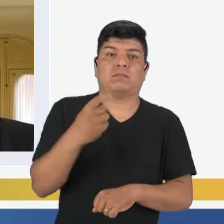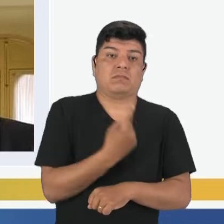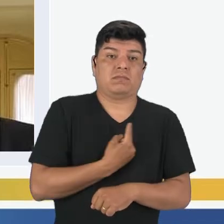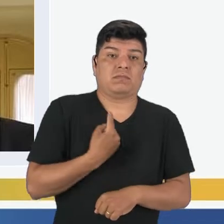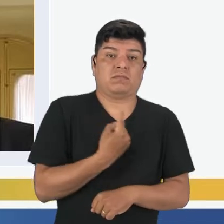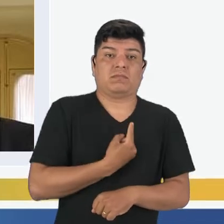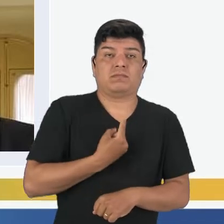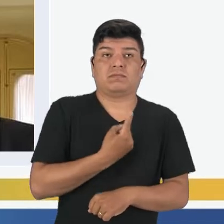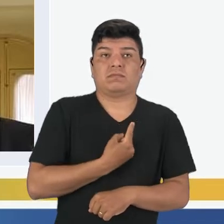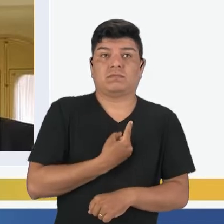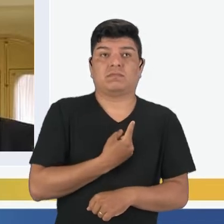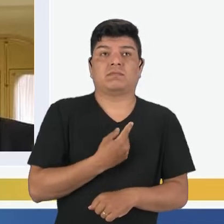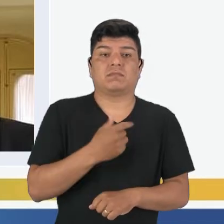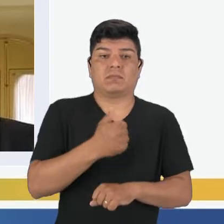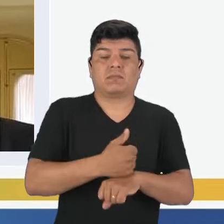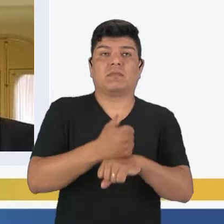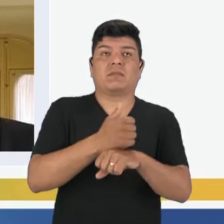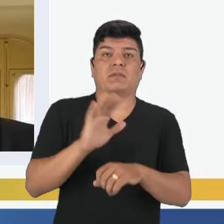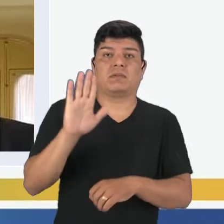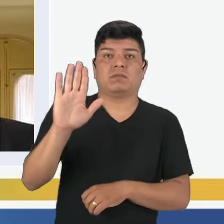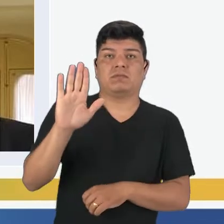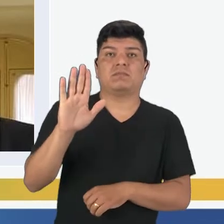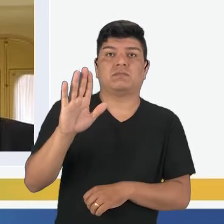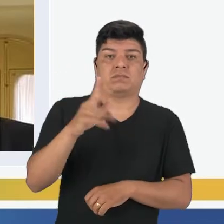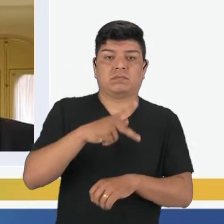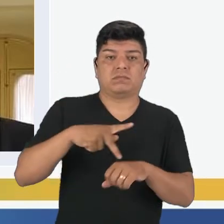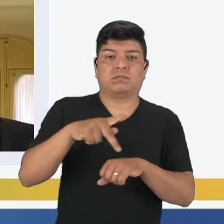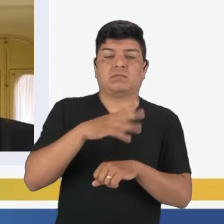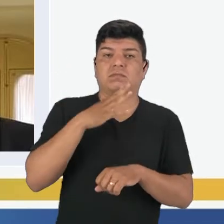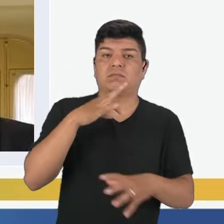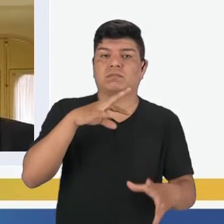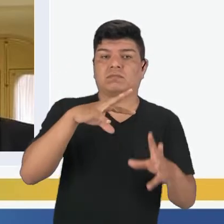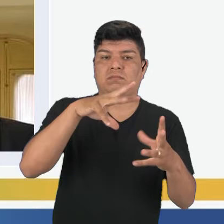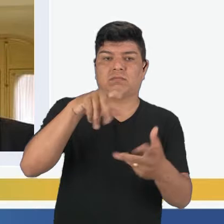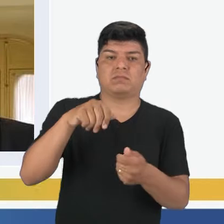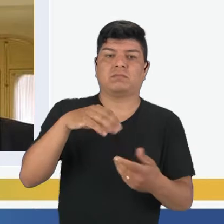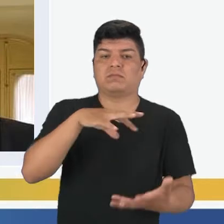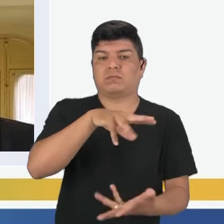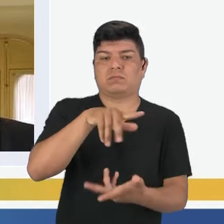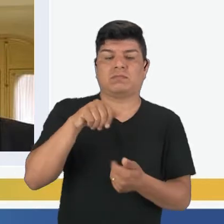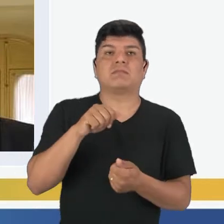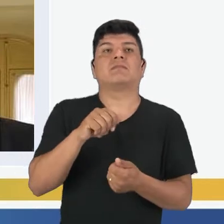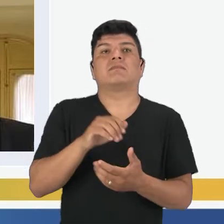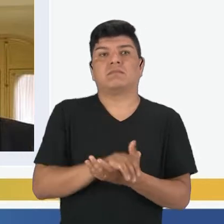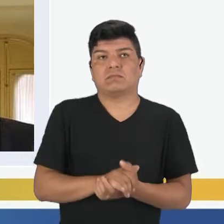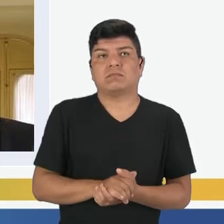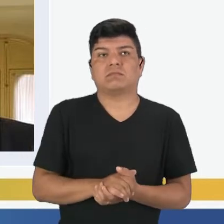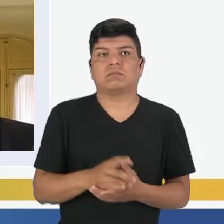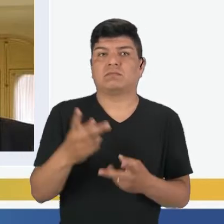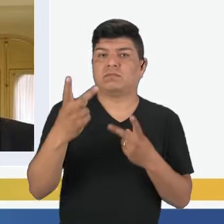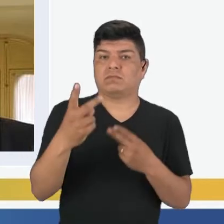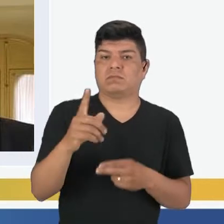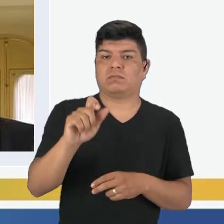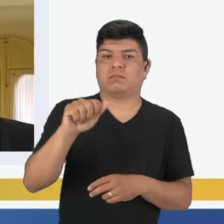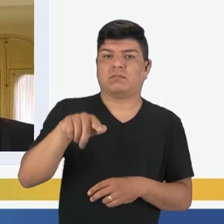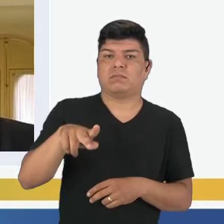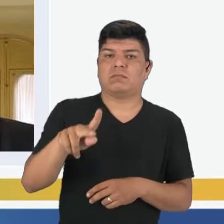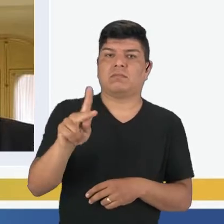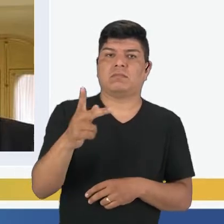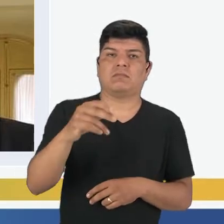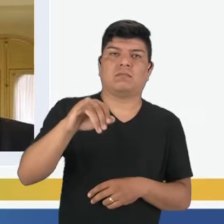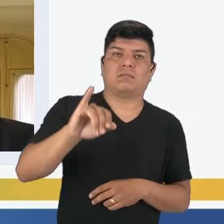está no exílio, ele é líder no Tibete, é reconhecido em todo o mundo por do mesmo modo que Gandhi, pela